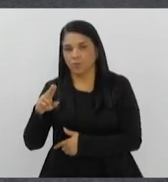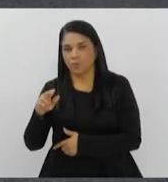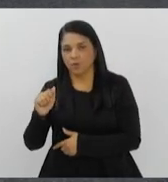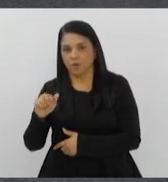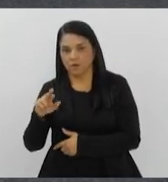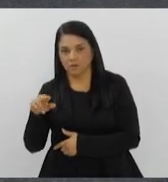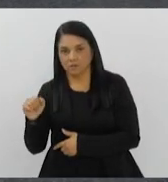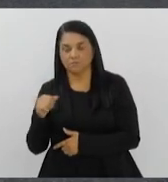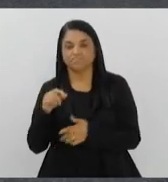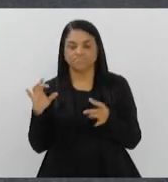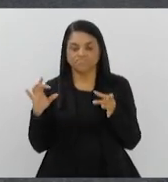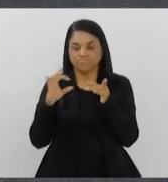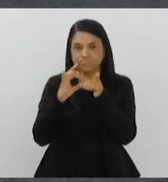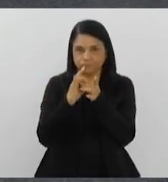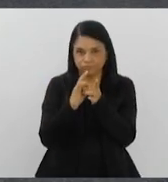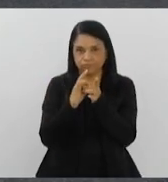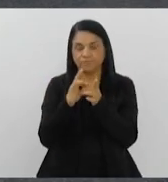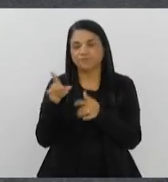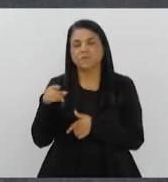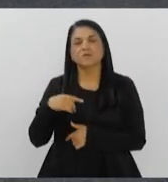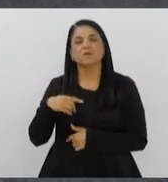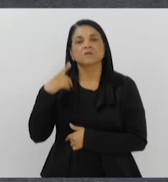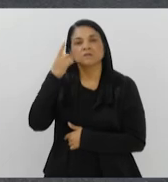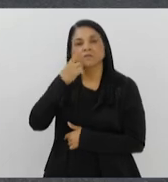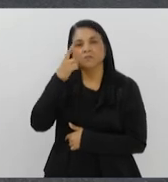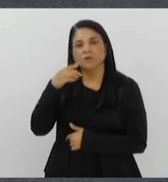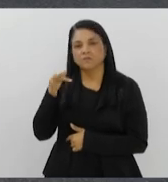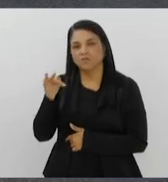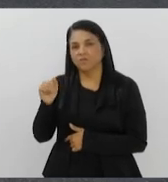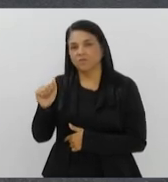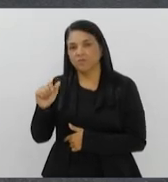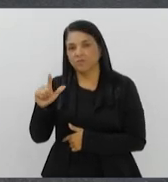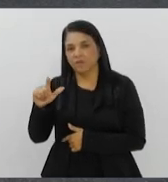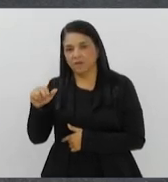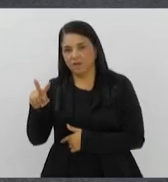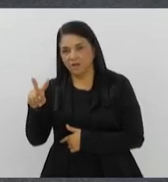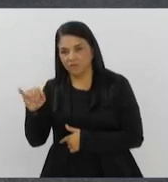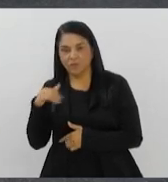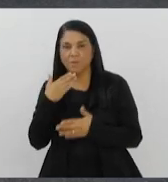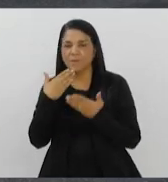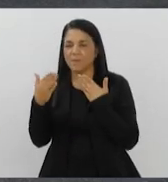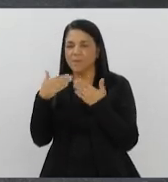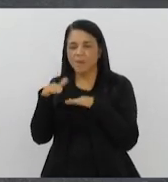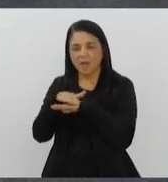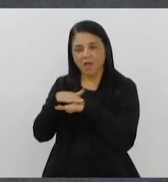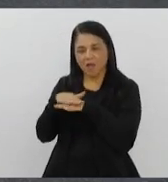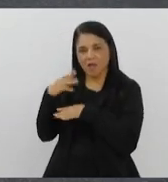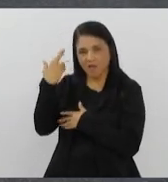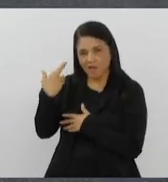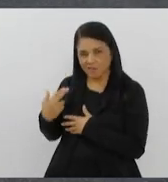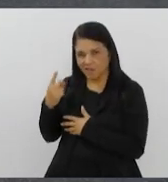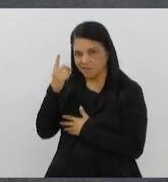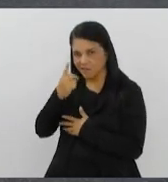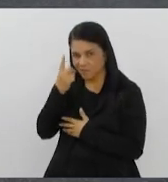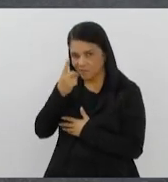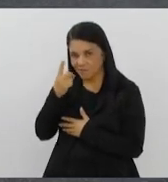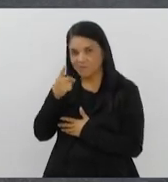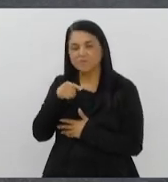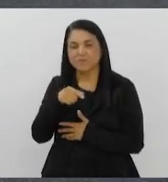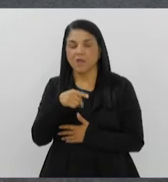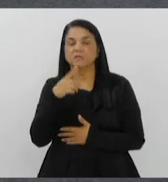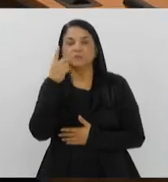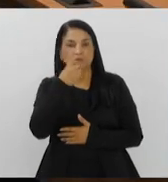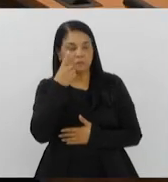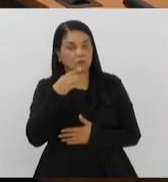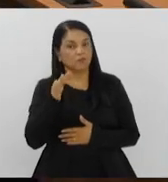o deputado Flávio Serafini está aqui, entretido numa grande conversa com a deputada Renata Souza. Mas o deputado Flávio